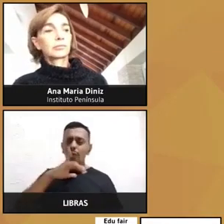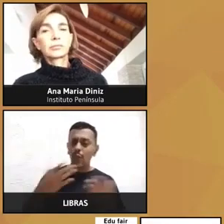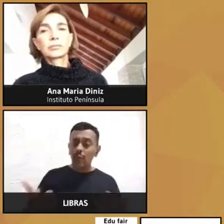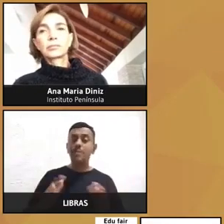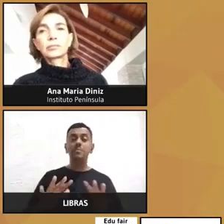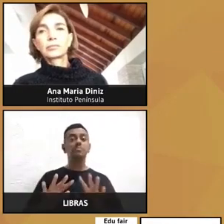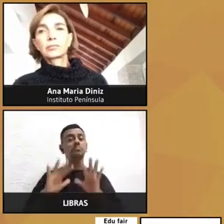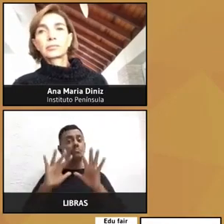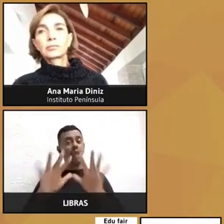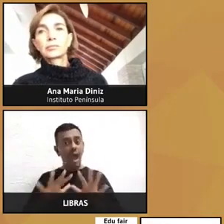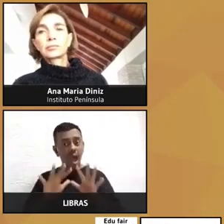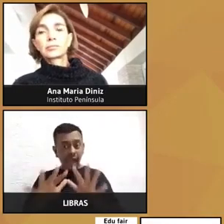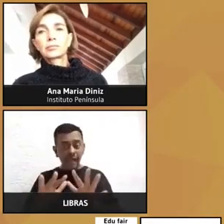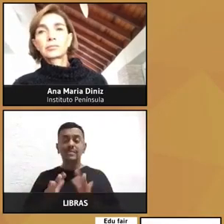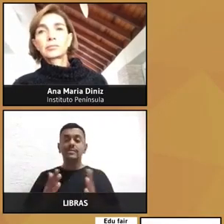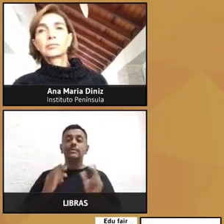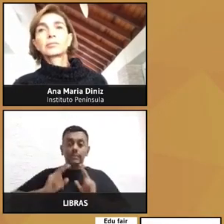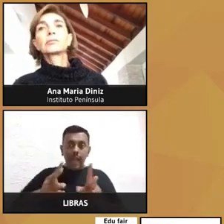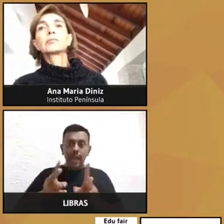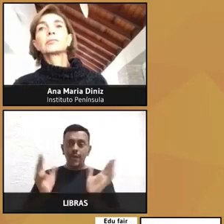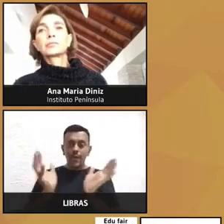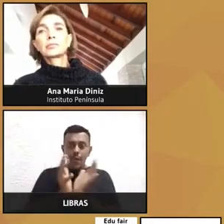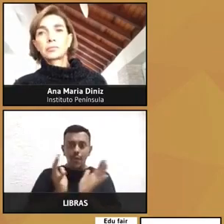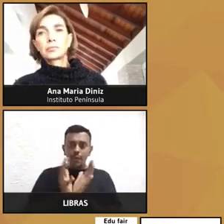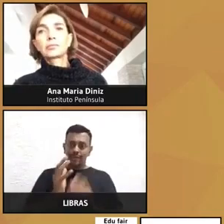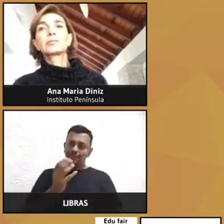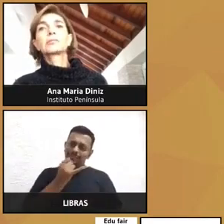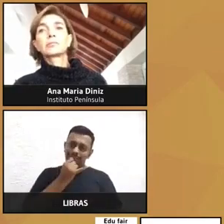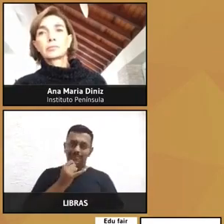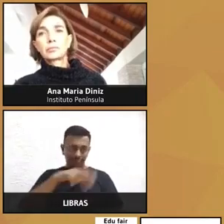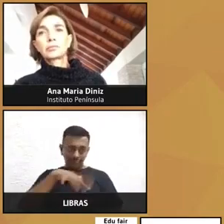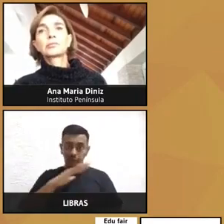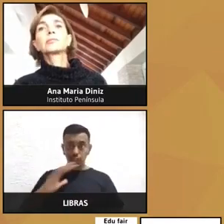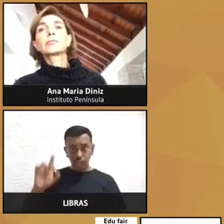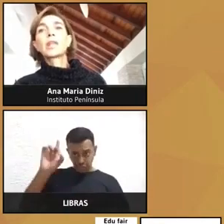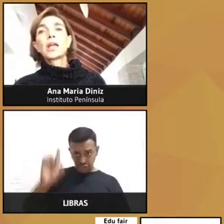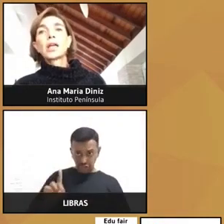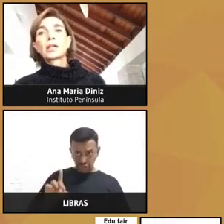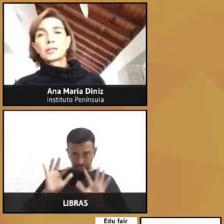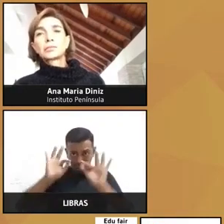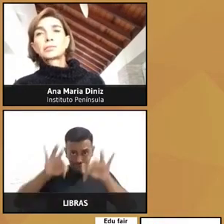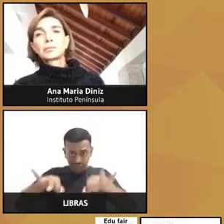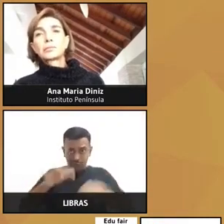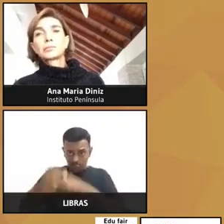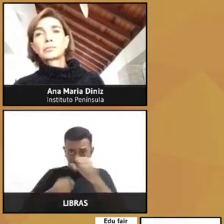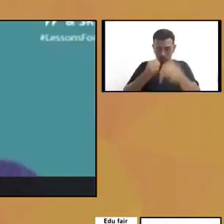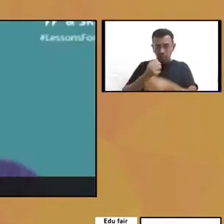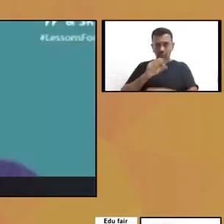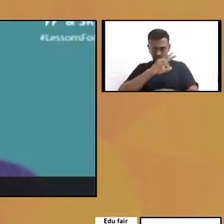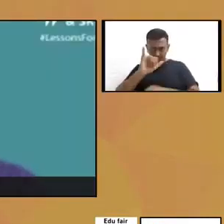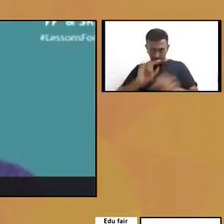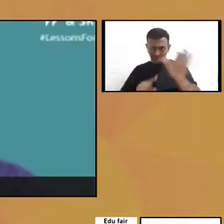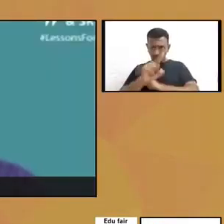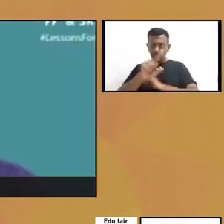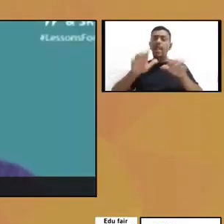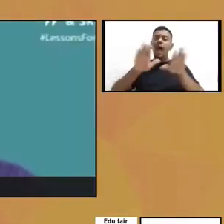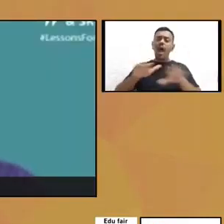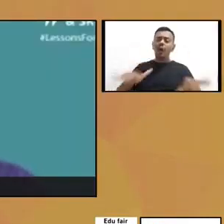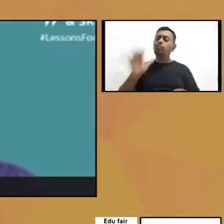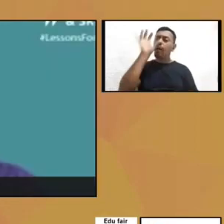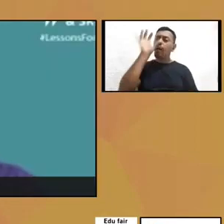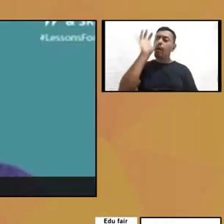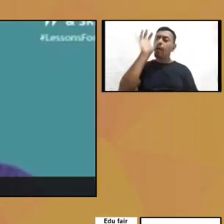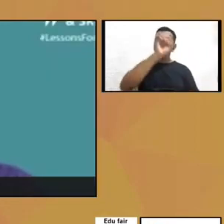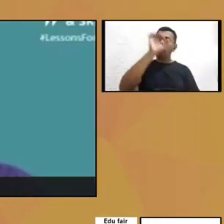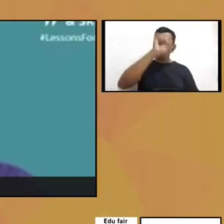o diretor, no final do ano, não vai perguntar: seus alunos aprenderam? Não, ele vai perguntar: qual foi a sua contribuição